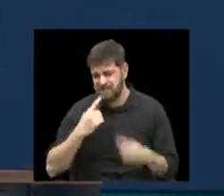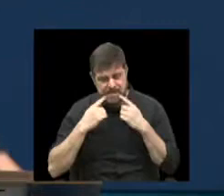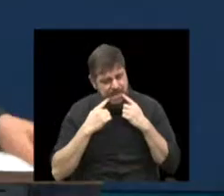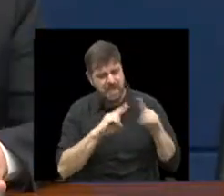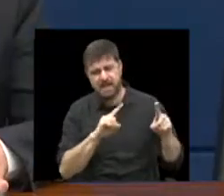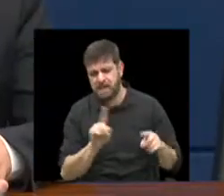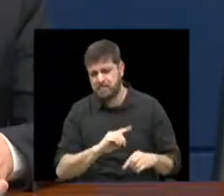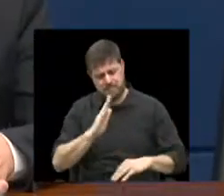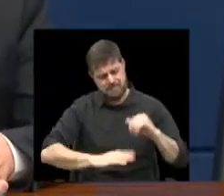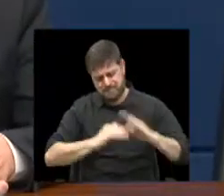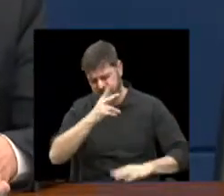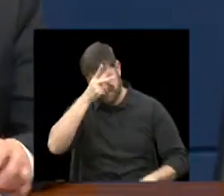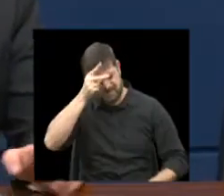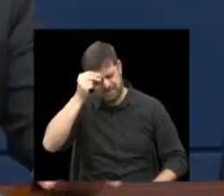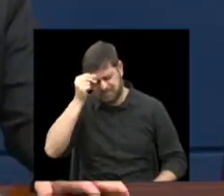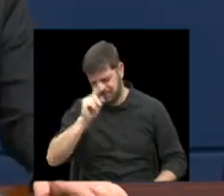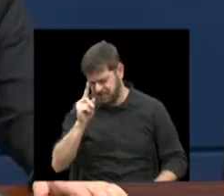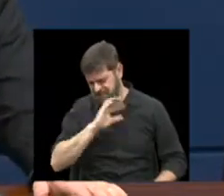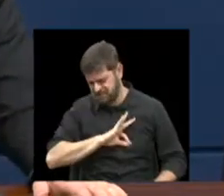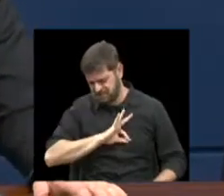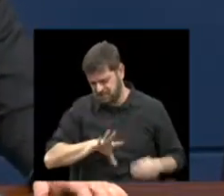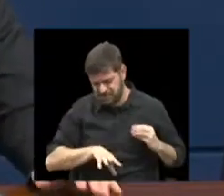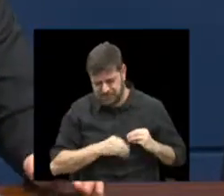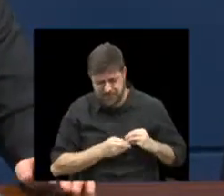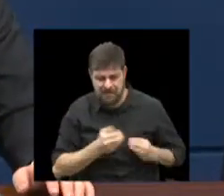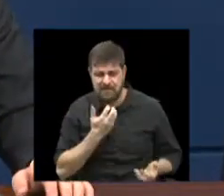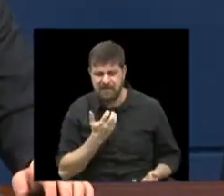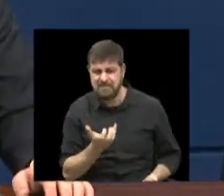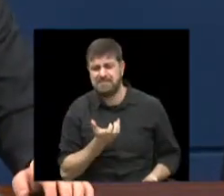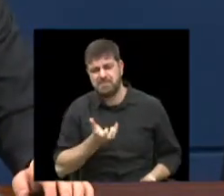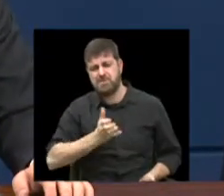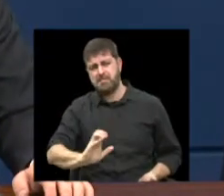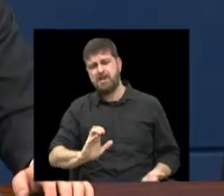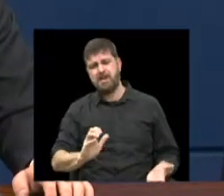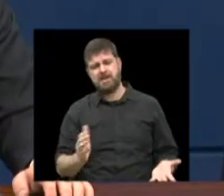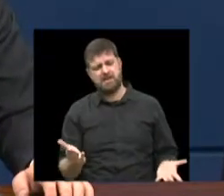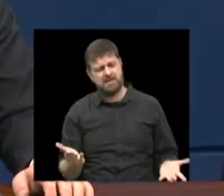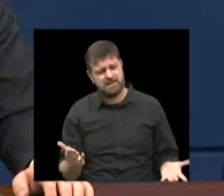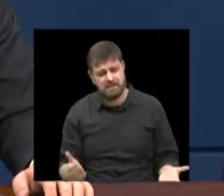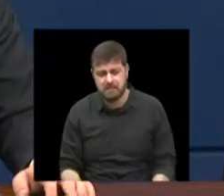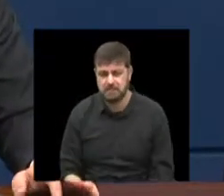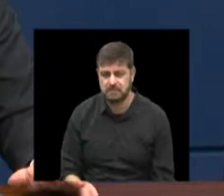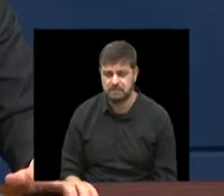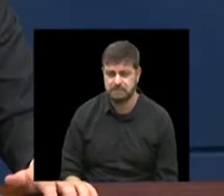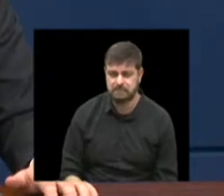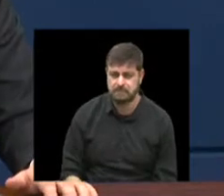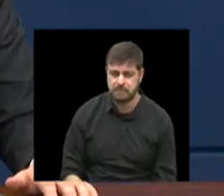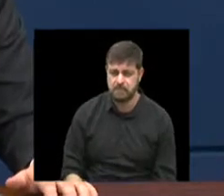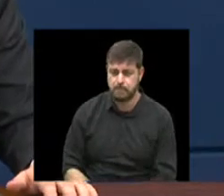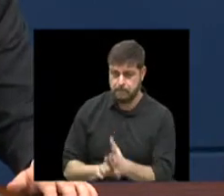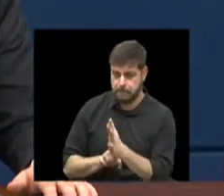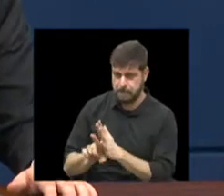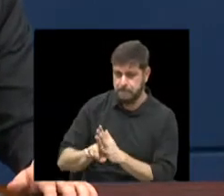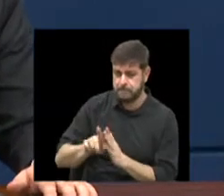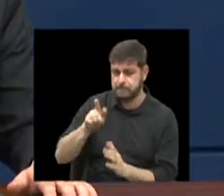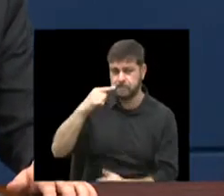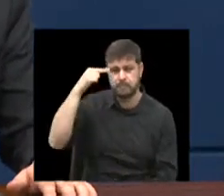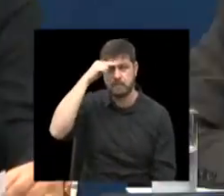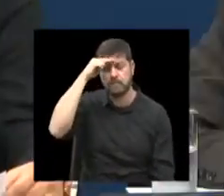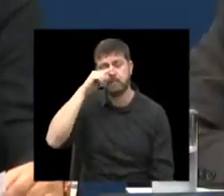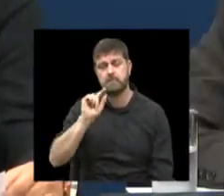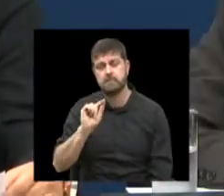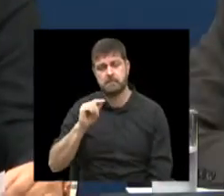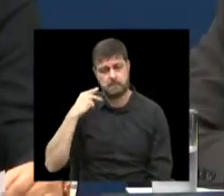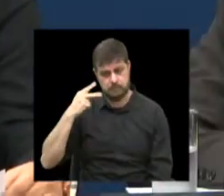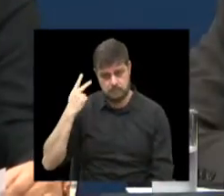isso. Muito obrigado, vereador Petourinho. Eu consulto o vereador Felipe Marques e o próximo vereador